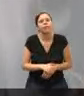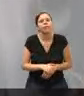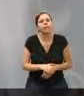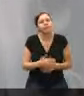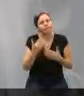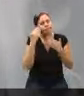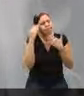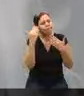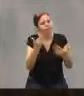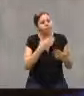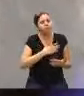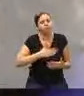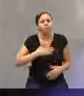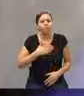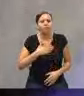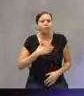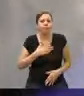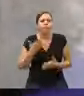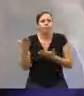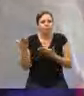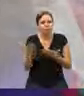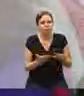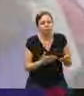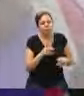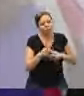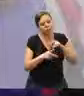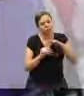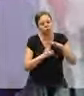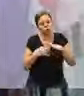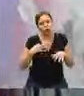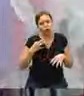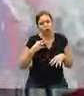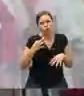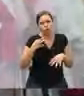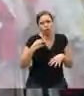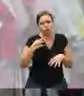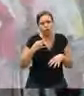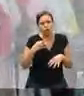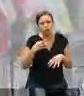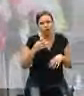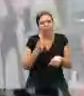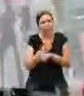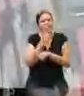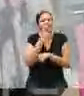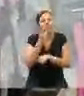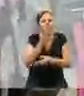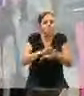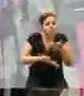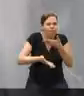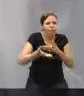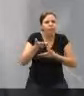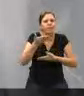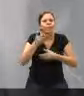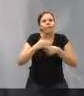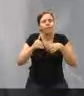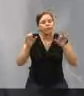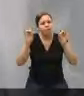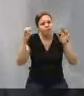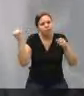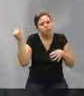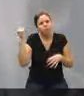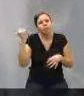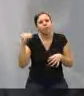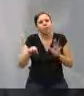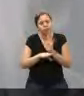muito agradecido por isso. Foi acolhido pelos voluntários e descobriu o sabor da fraternidade. É muito